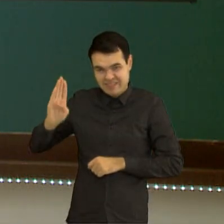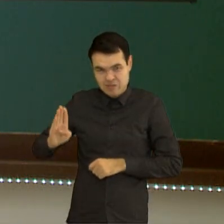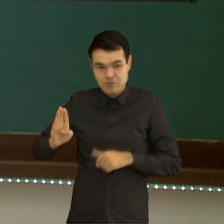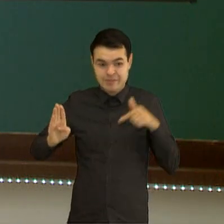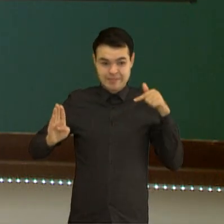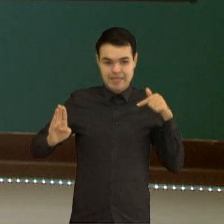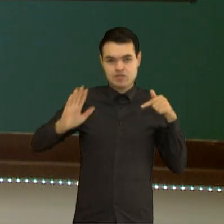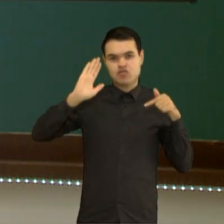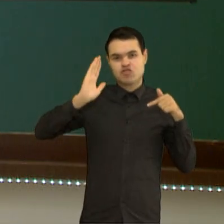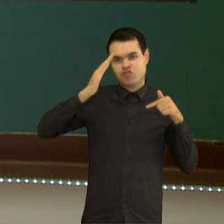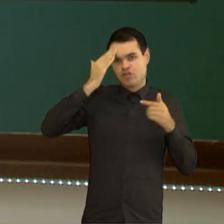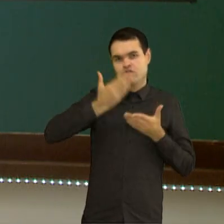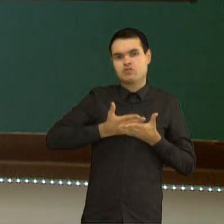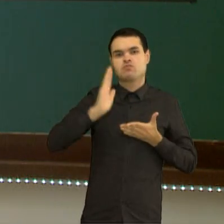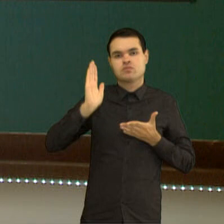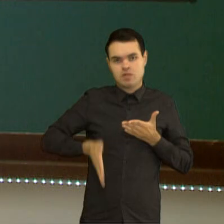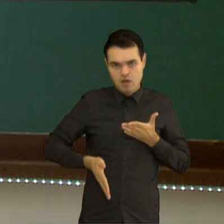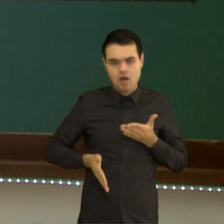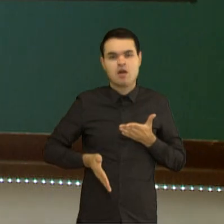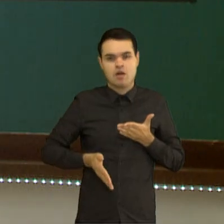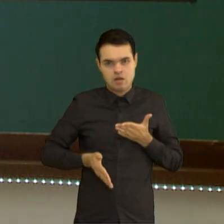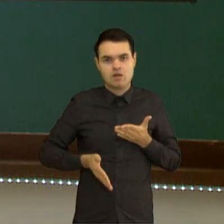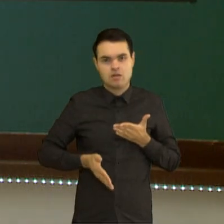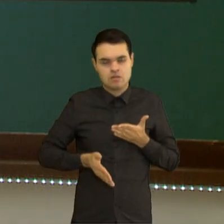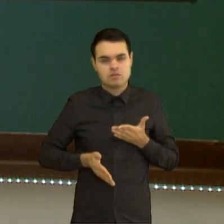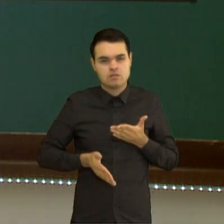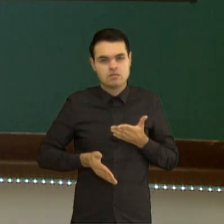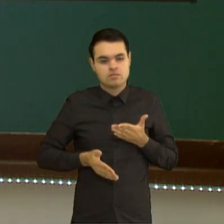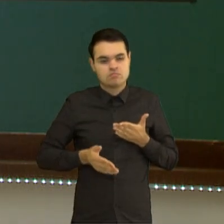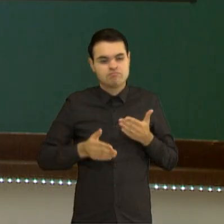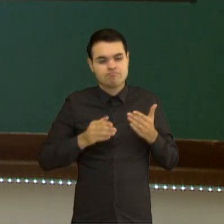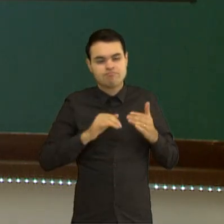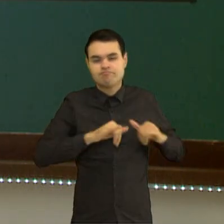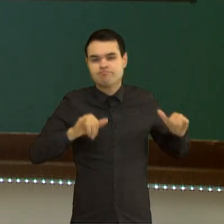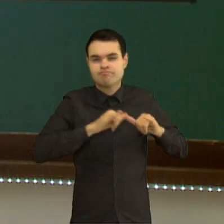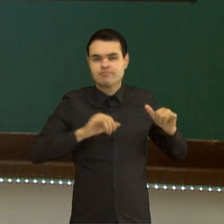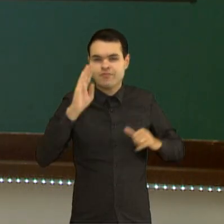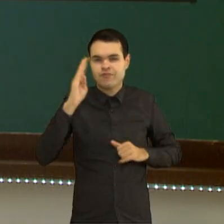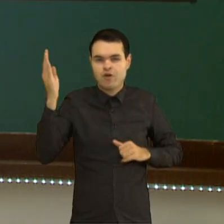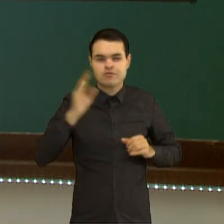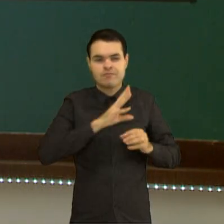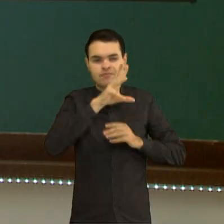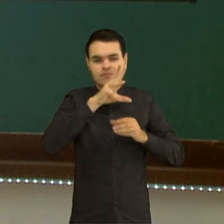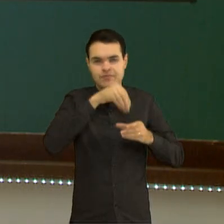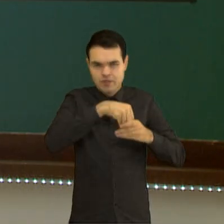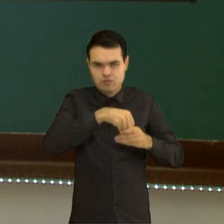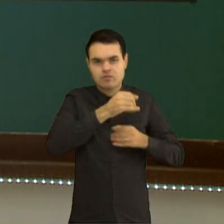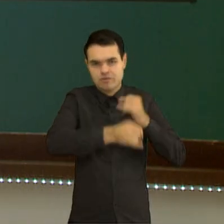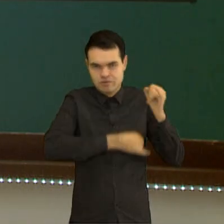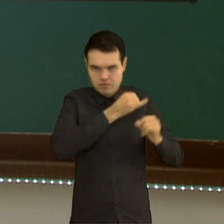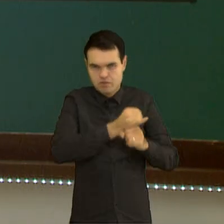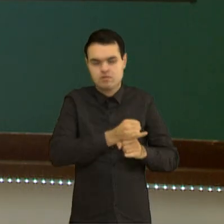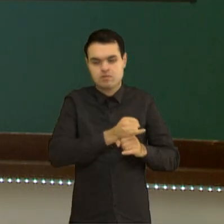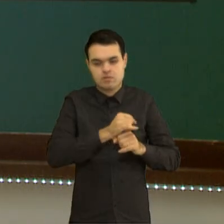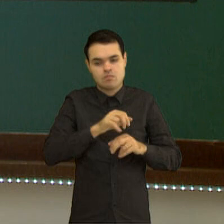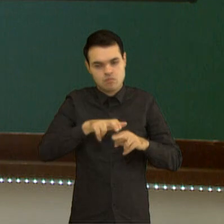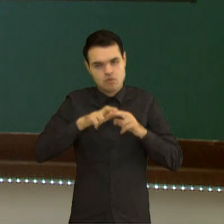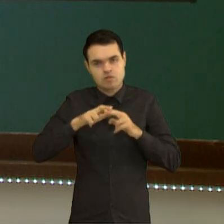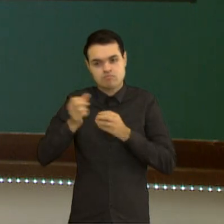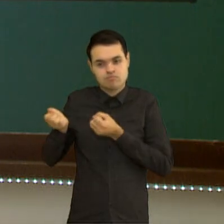já acreditaram em falsas notícias divulgadas na internet. Então, um alerta realmente para toda a